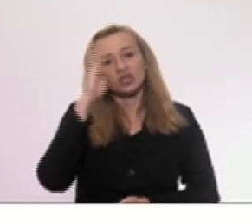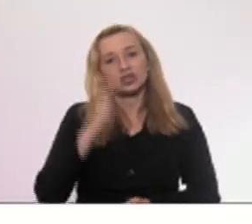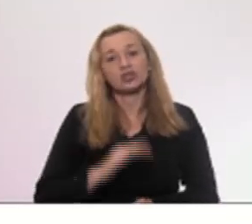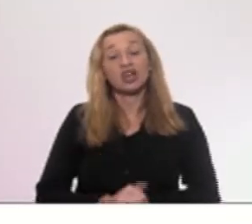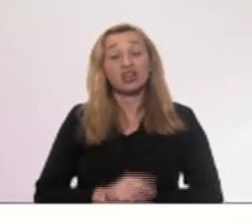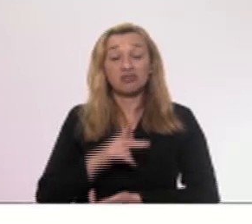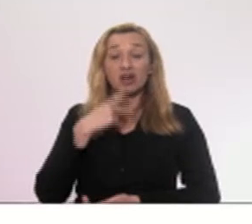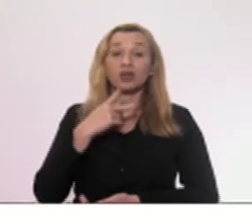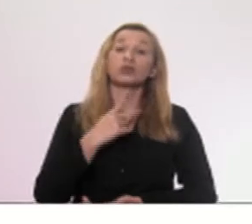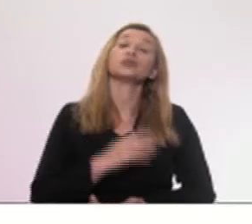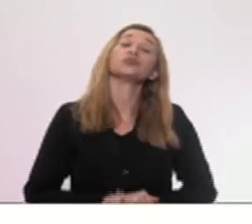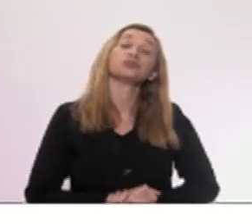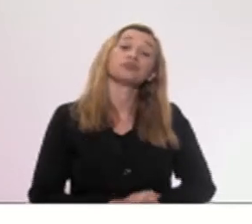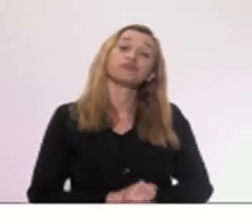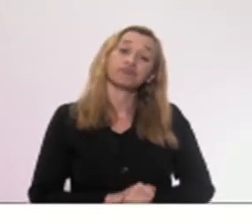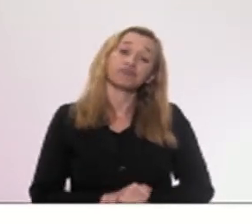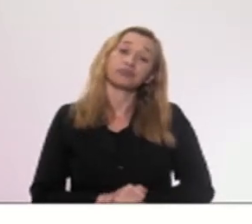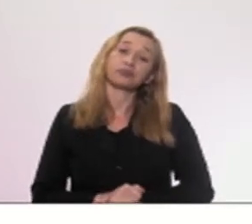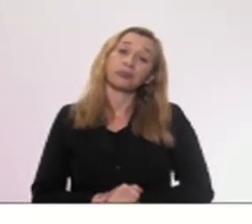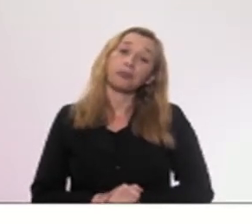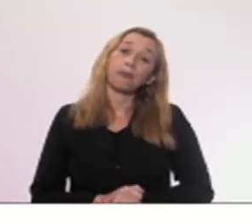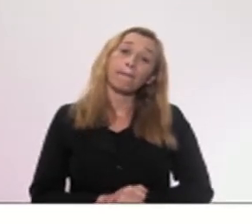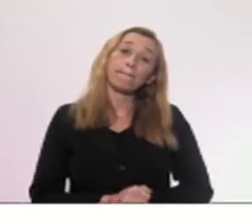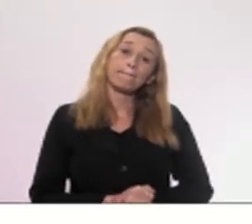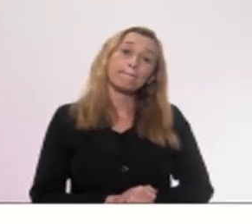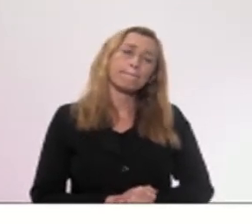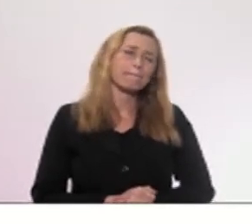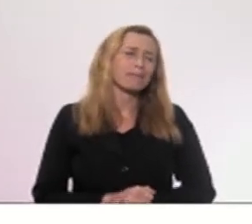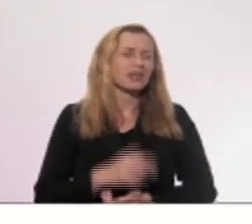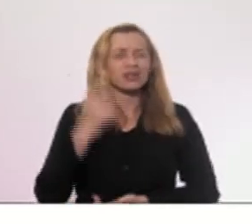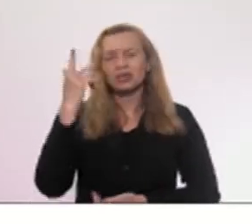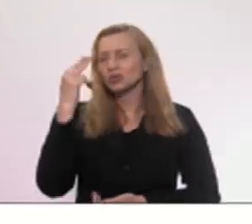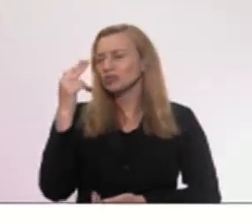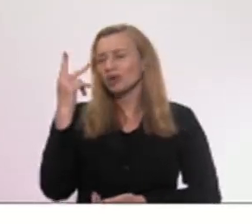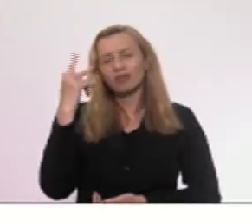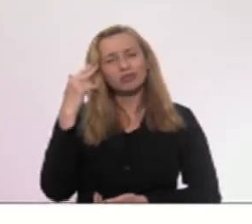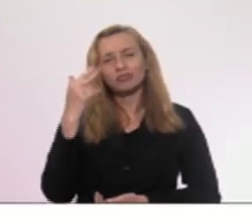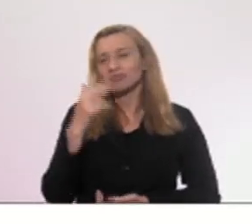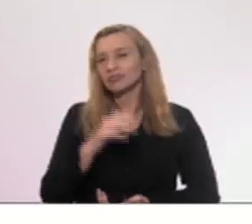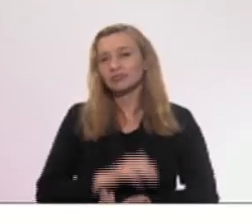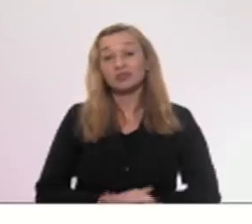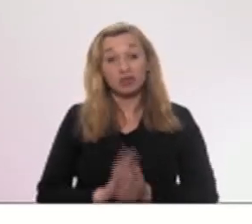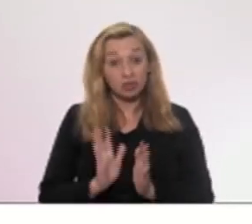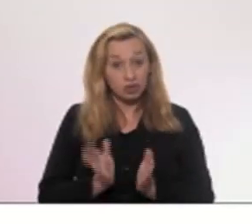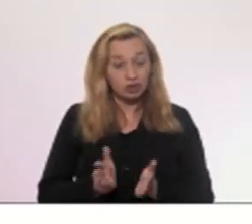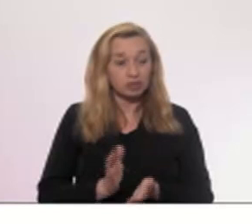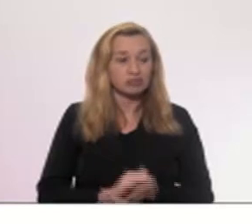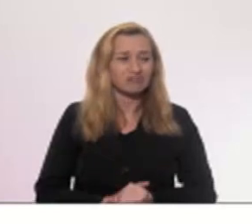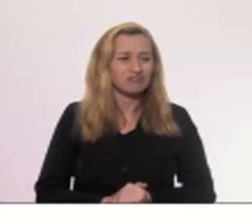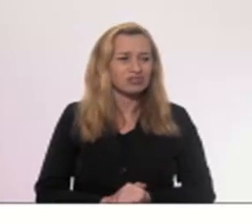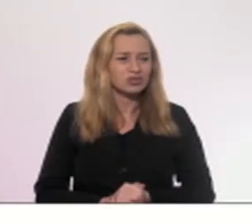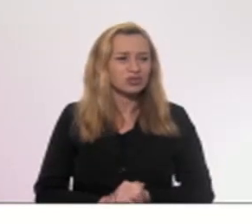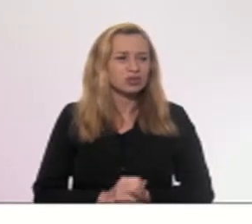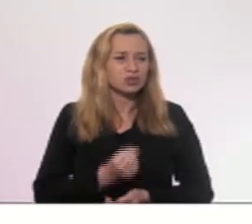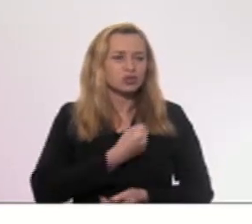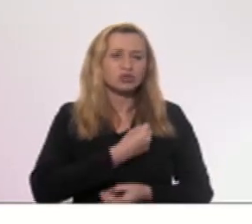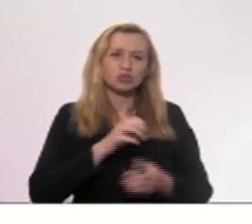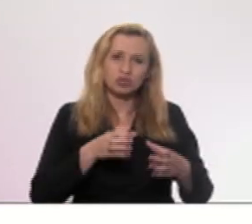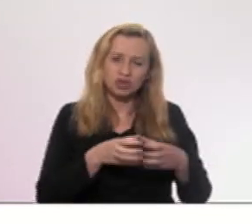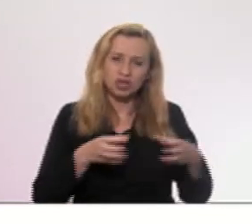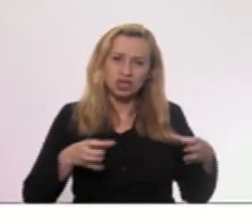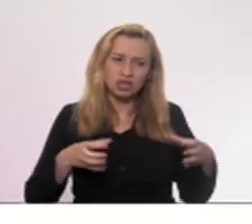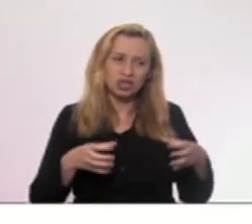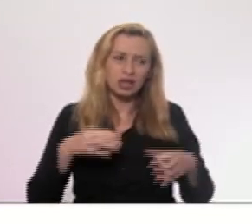Ele assim se pronunciou. É natural. Agora, a maioria ali é militante,